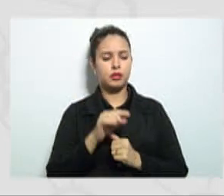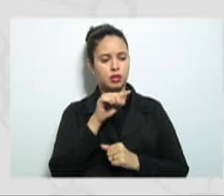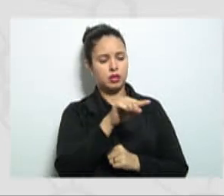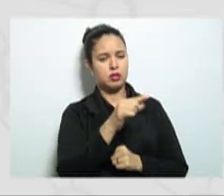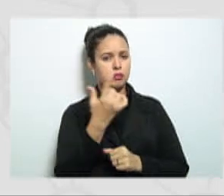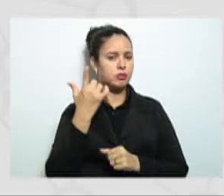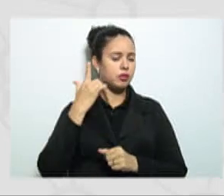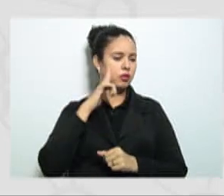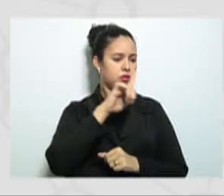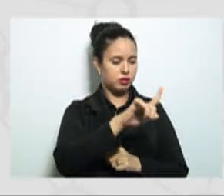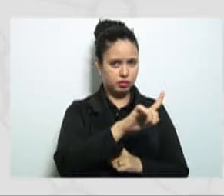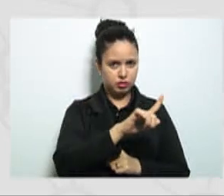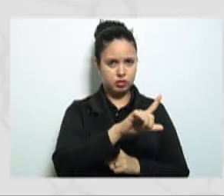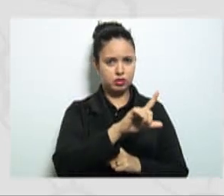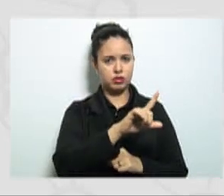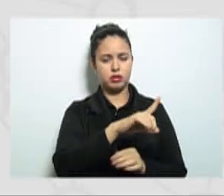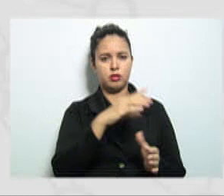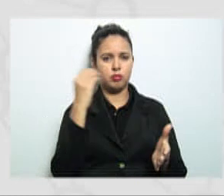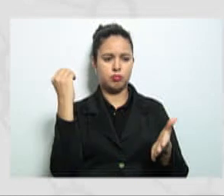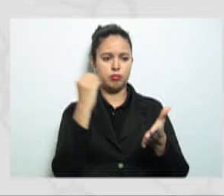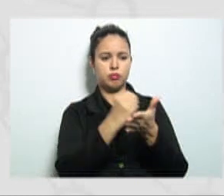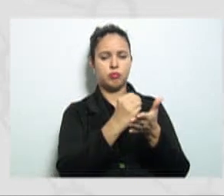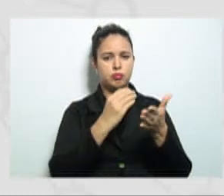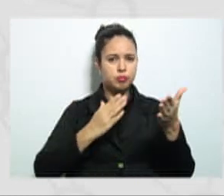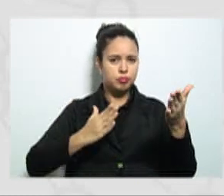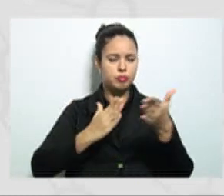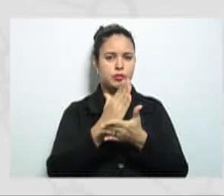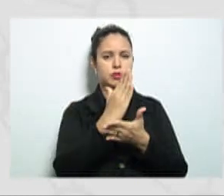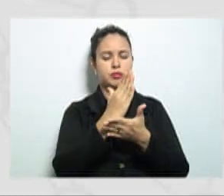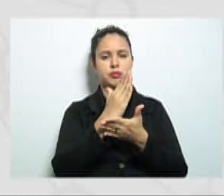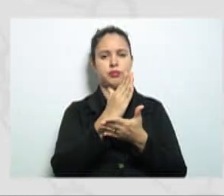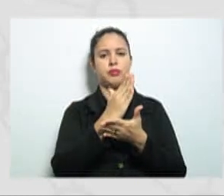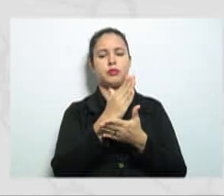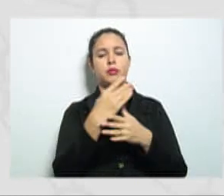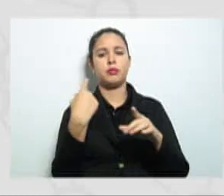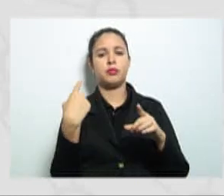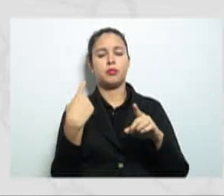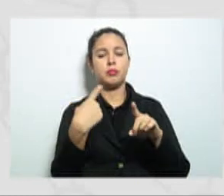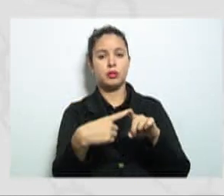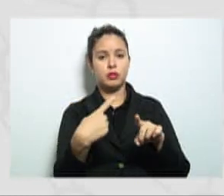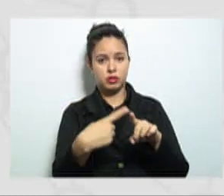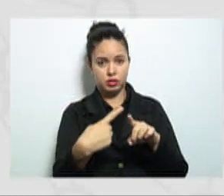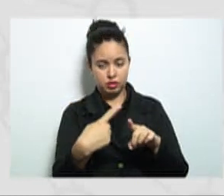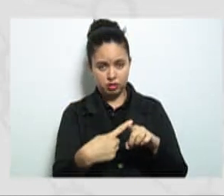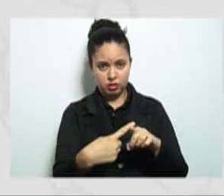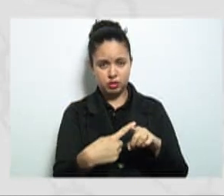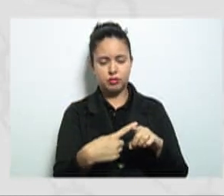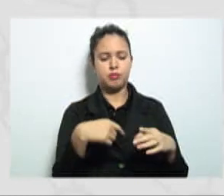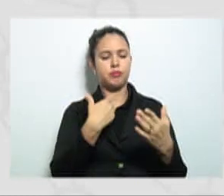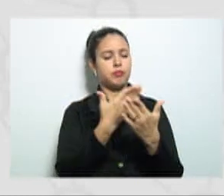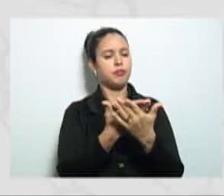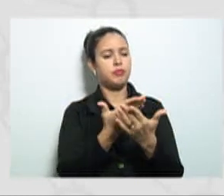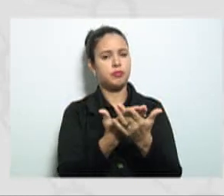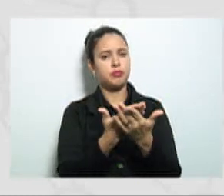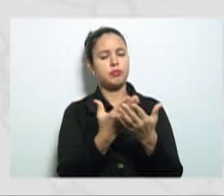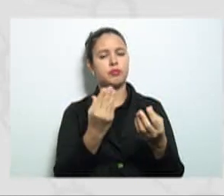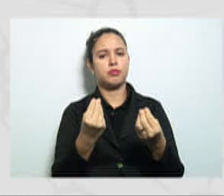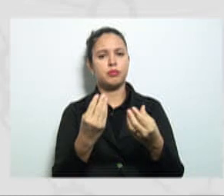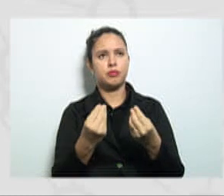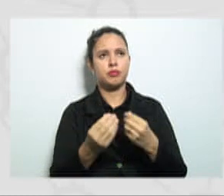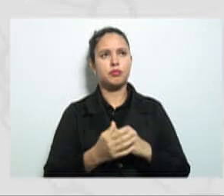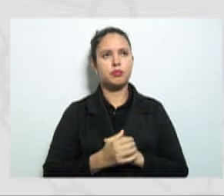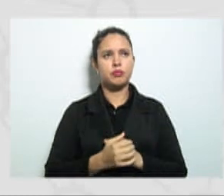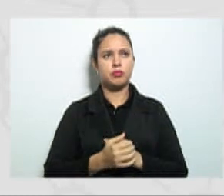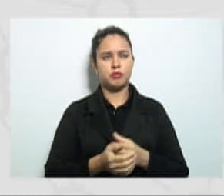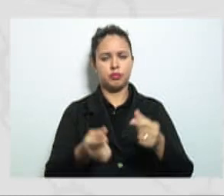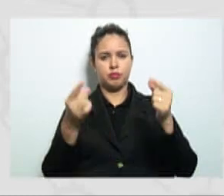nota, já que estudou muito. A boa nota acontece por causa dos seus estudos.